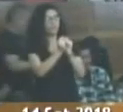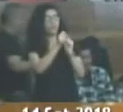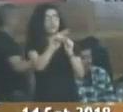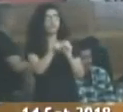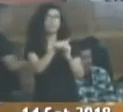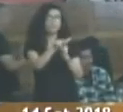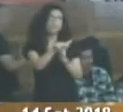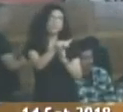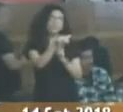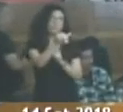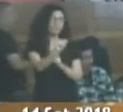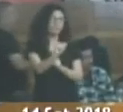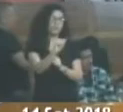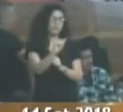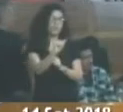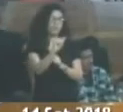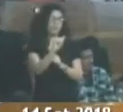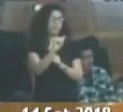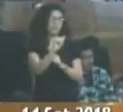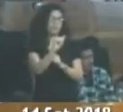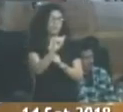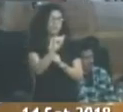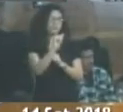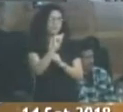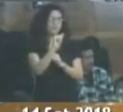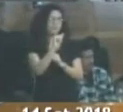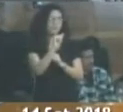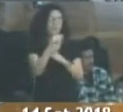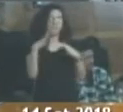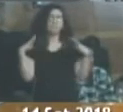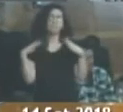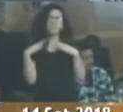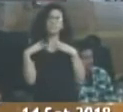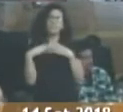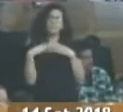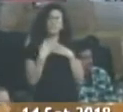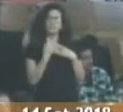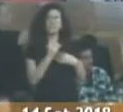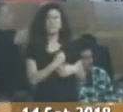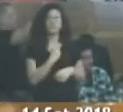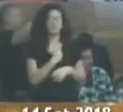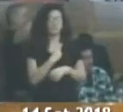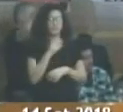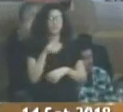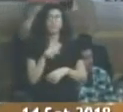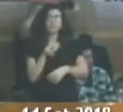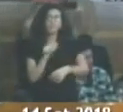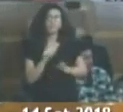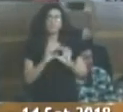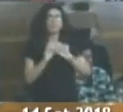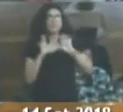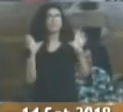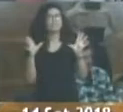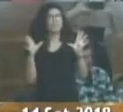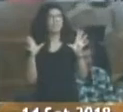Nunca deixe o comodismo tomar conta da sua vida. Nunca